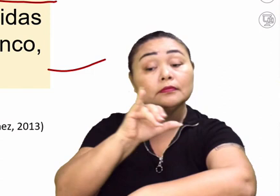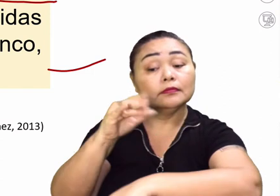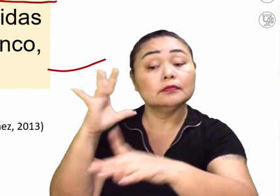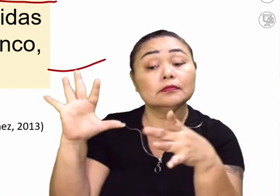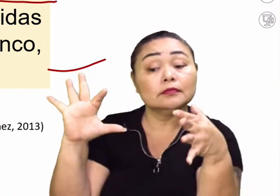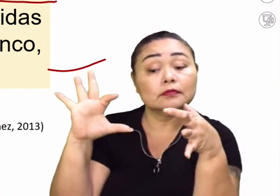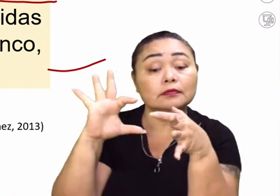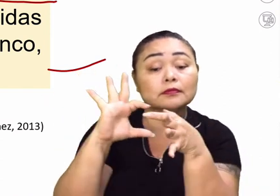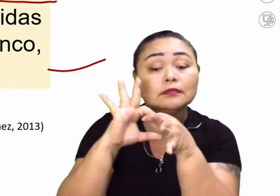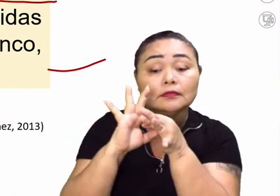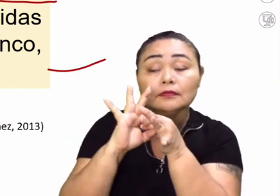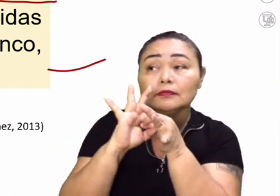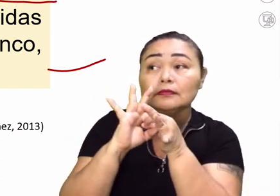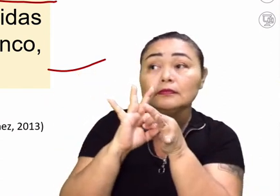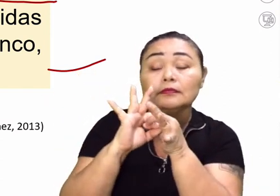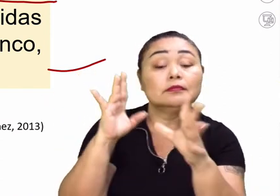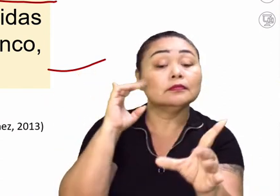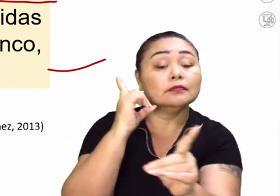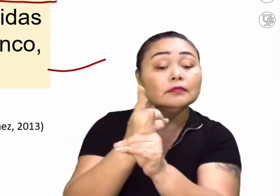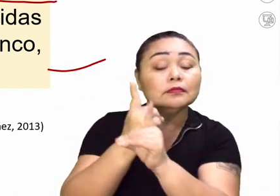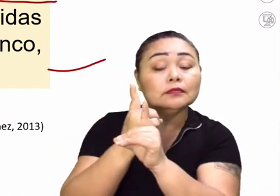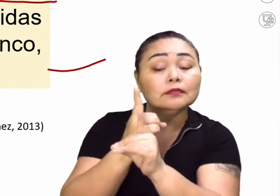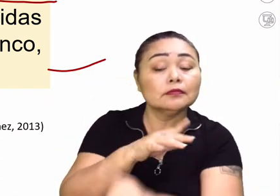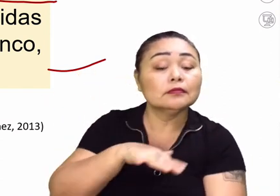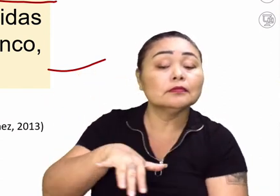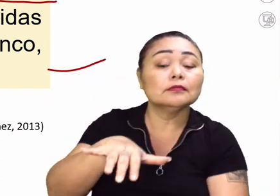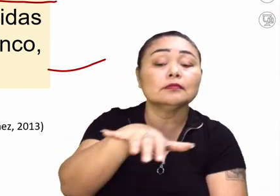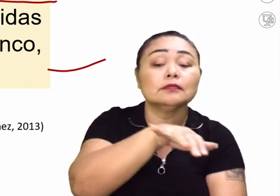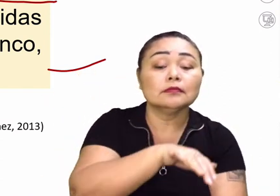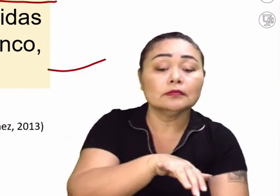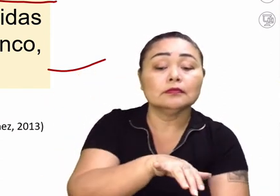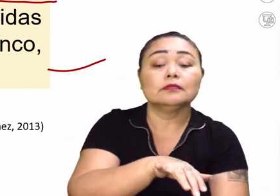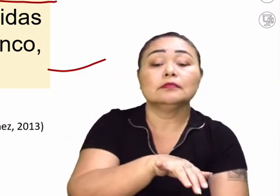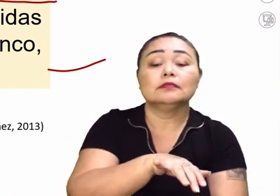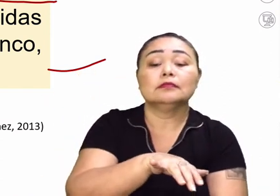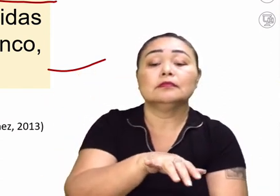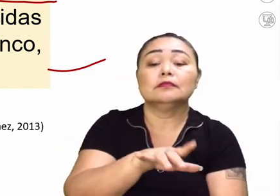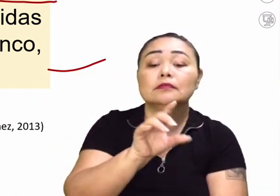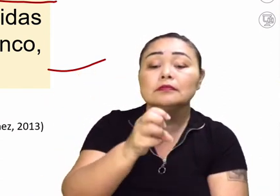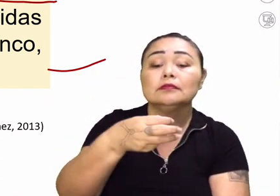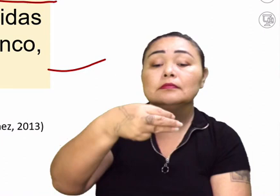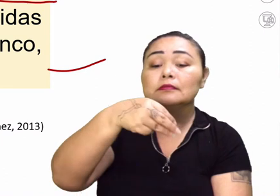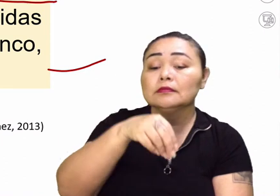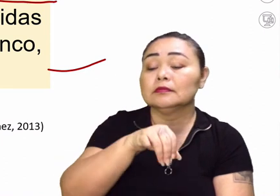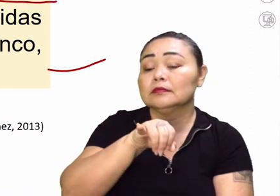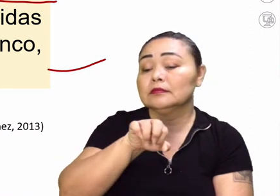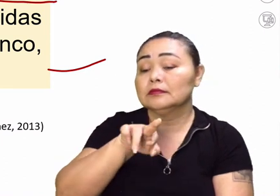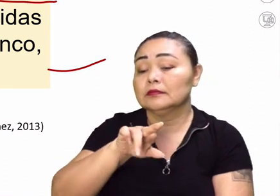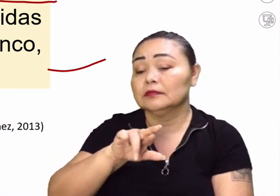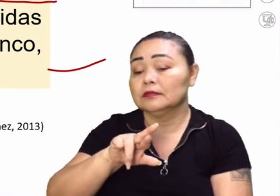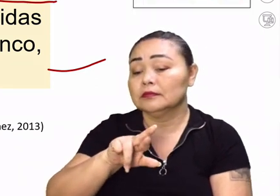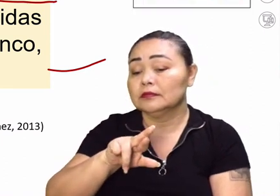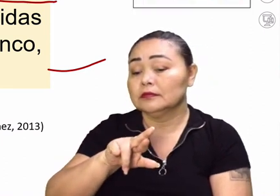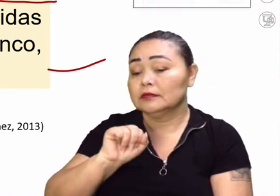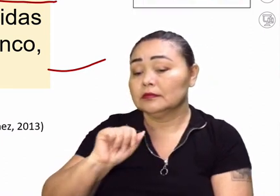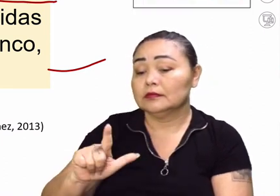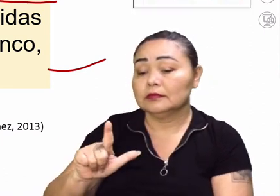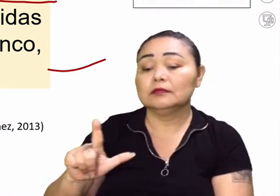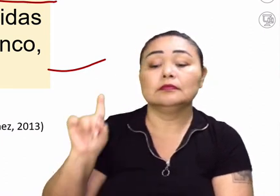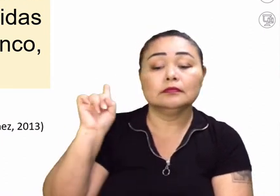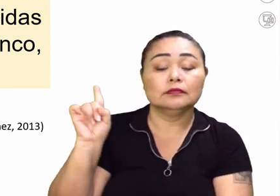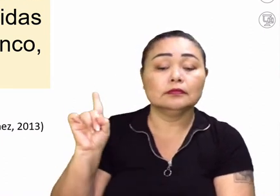associar que a gente vai encontrar nessa região que a pessoa Jorge é os minerais nessas regiões